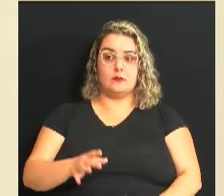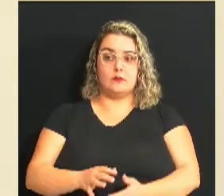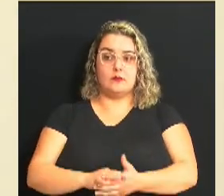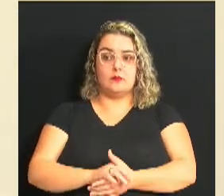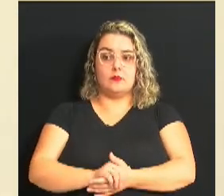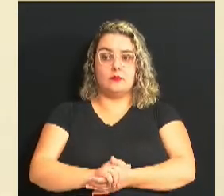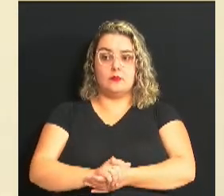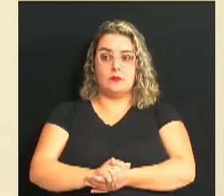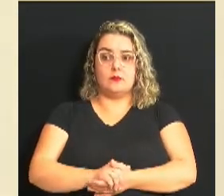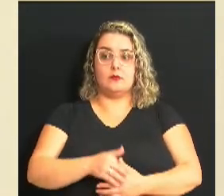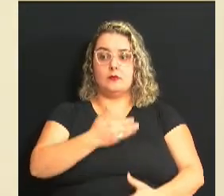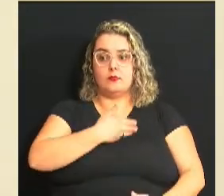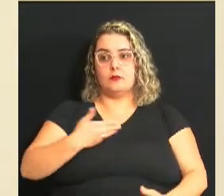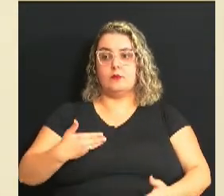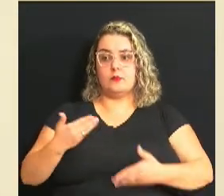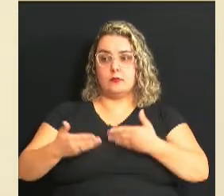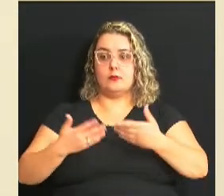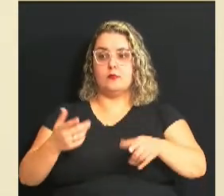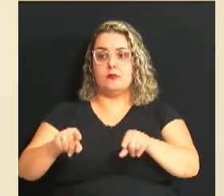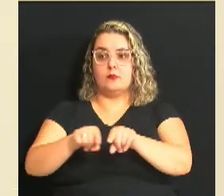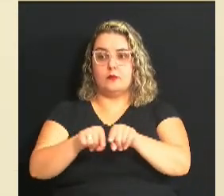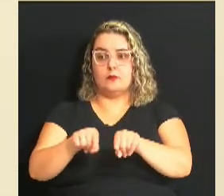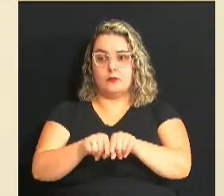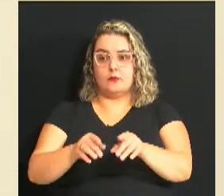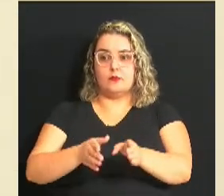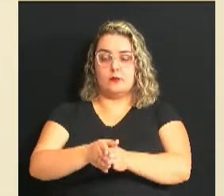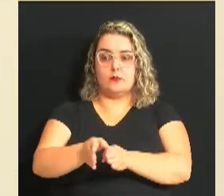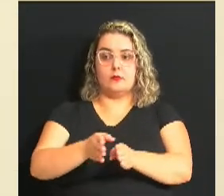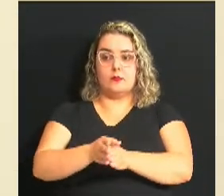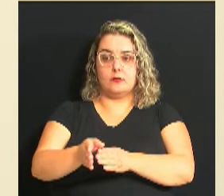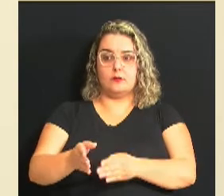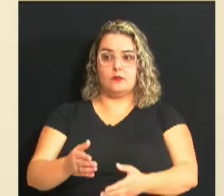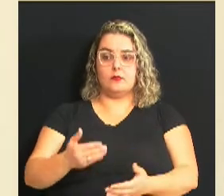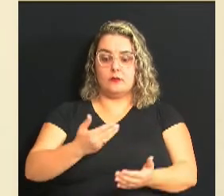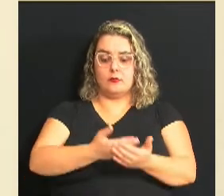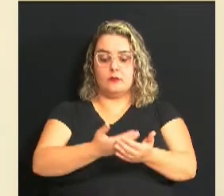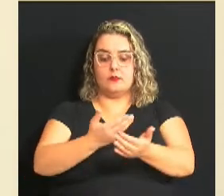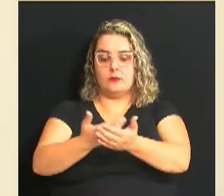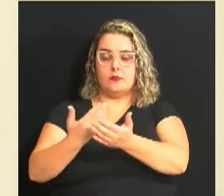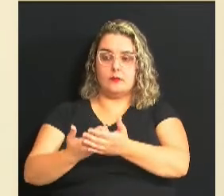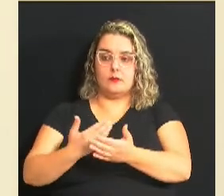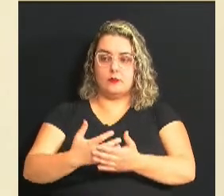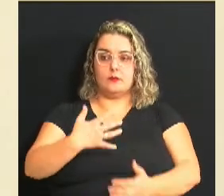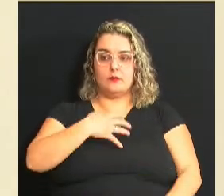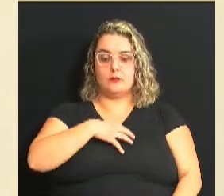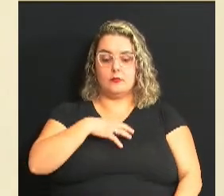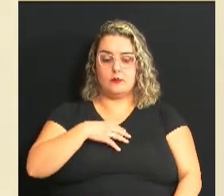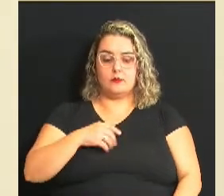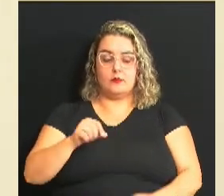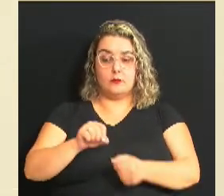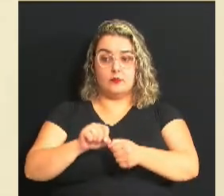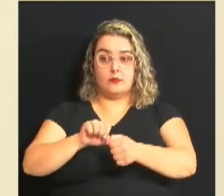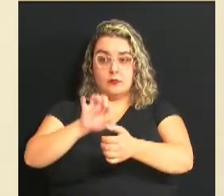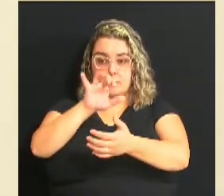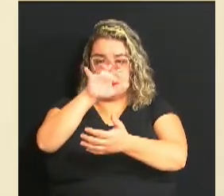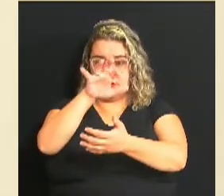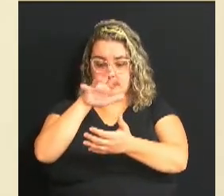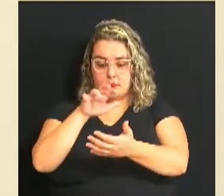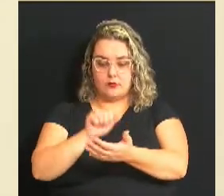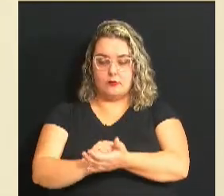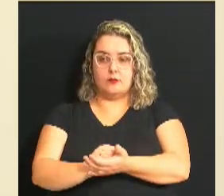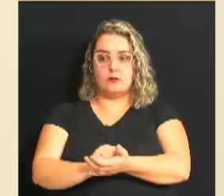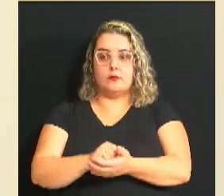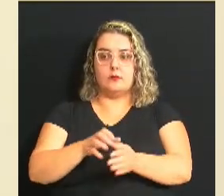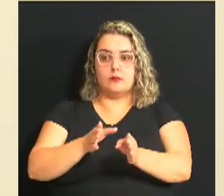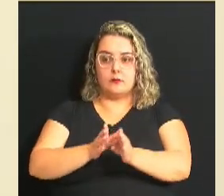nossos servidores, mas também pelo Conselho, estudando a forma que a gente vai fazer todos esses cadastramentos. Então, a gente